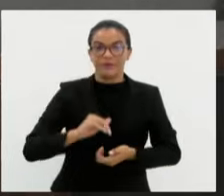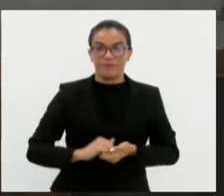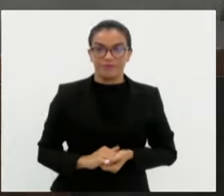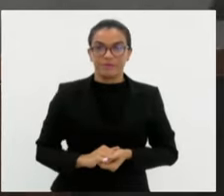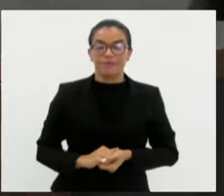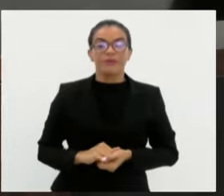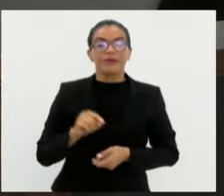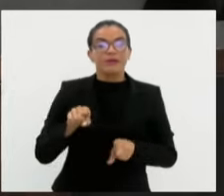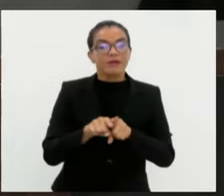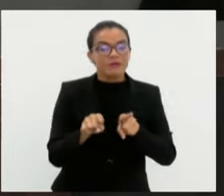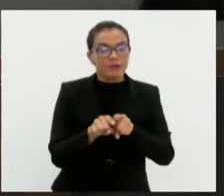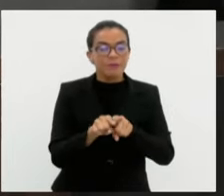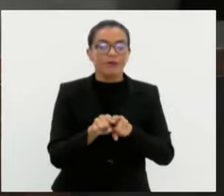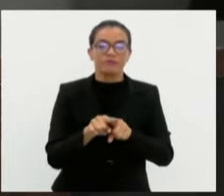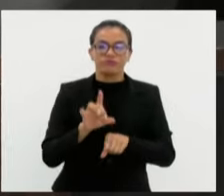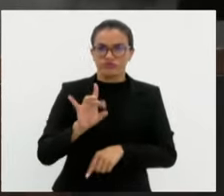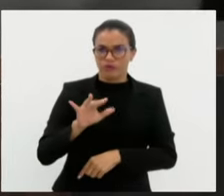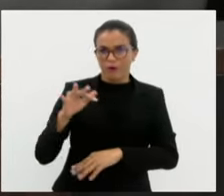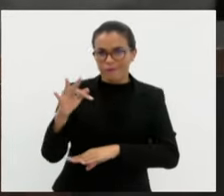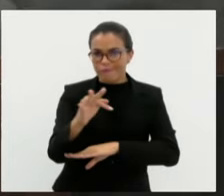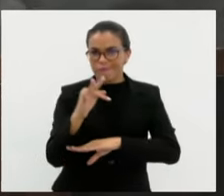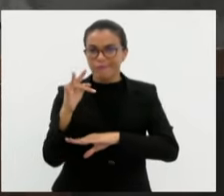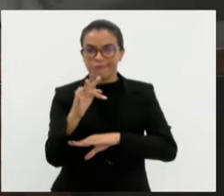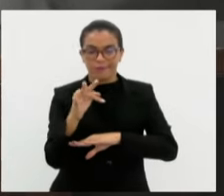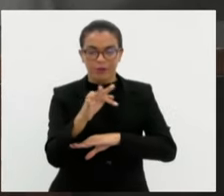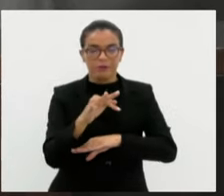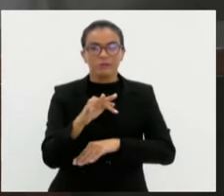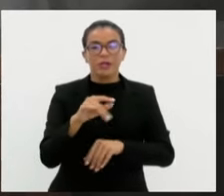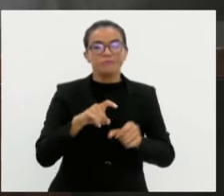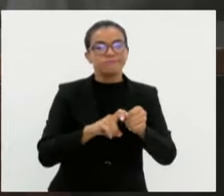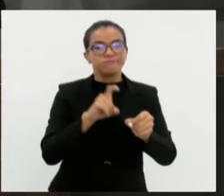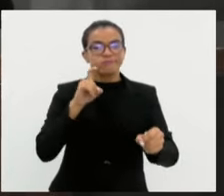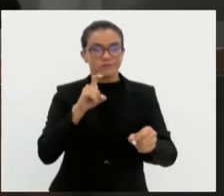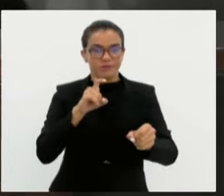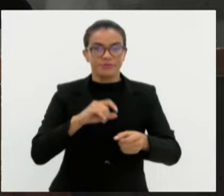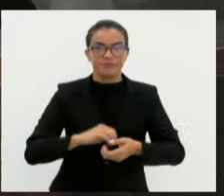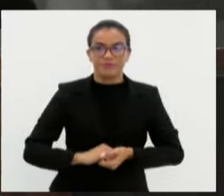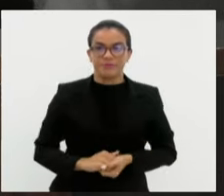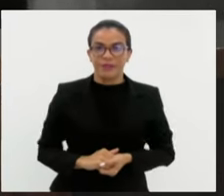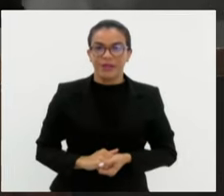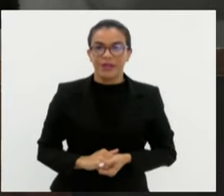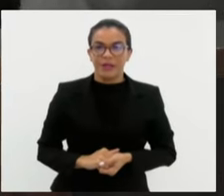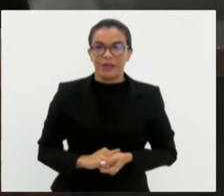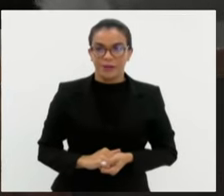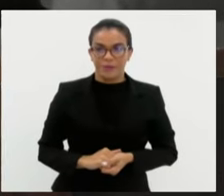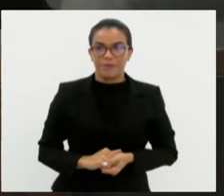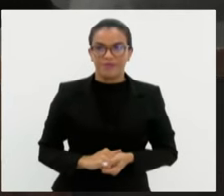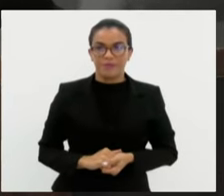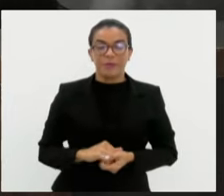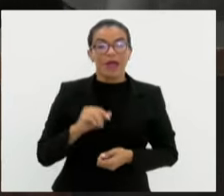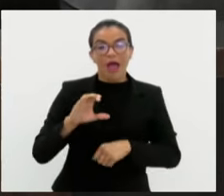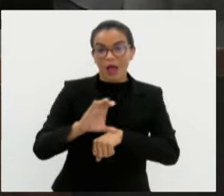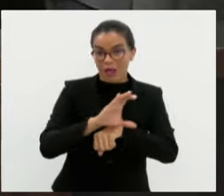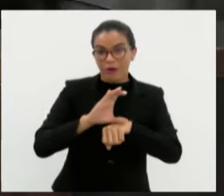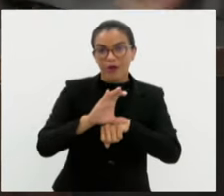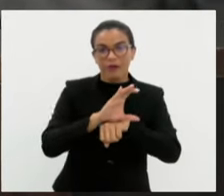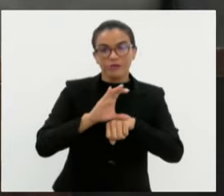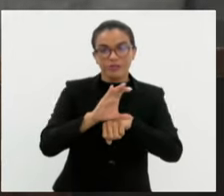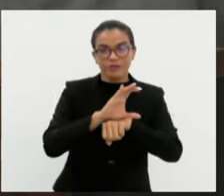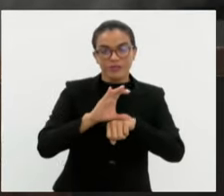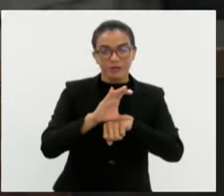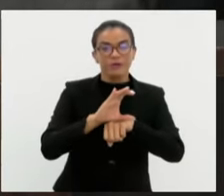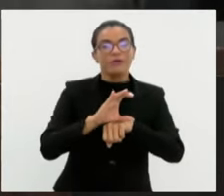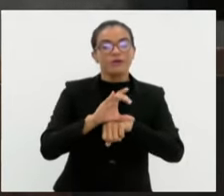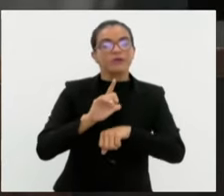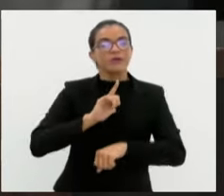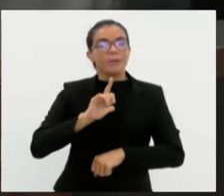efetiva e não apenas formal na independência e harmonia entre os poderes. A Constituição